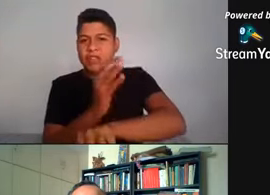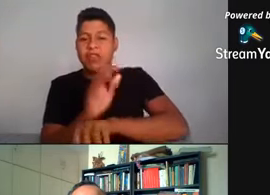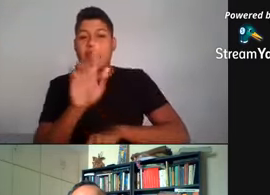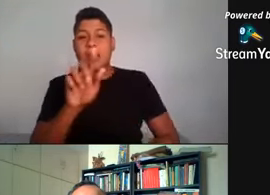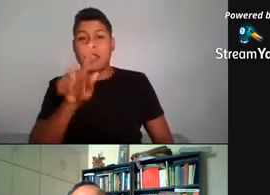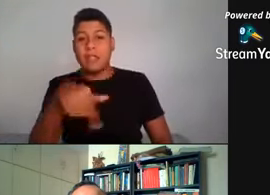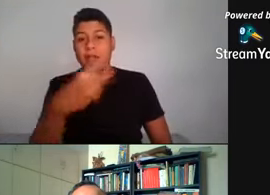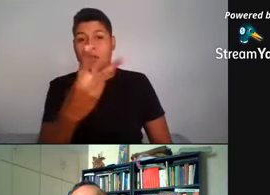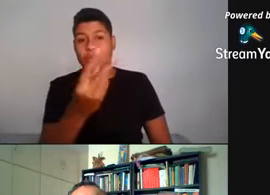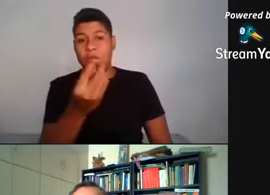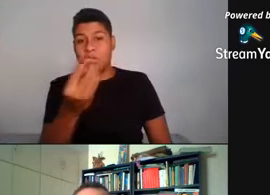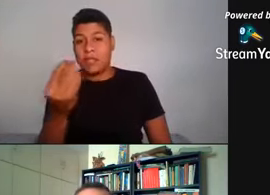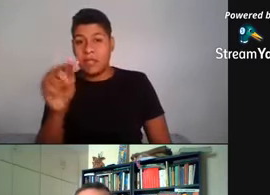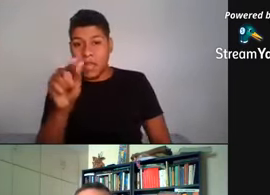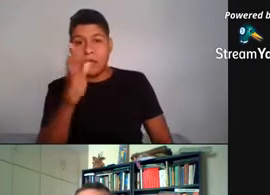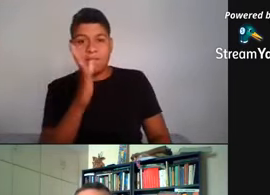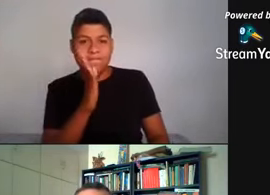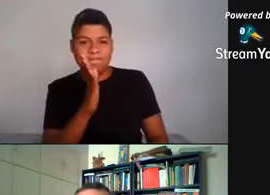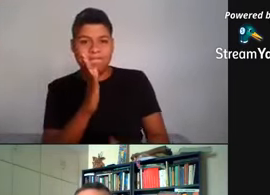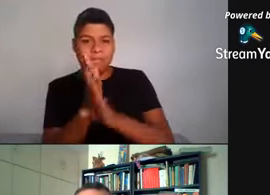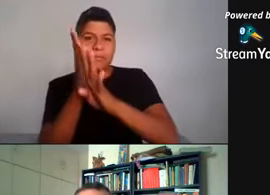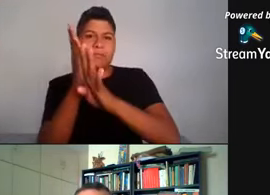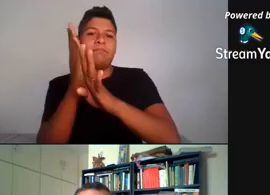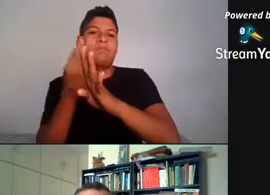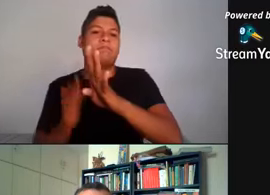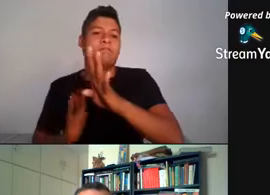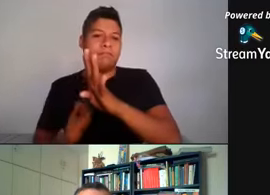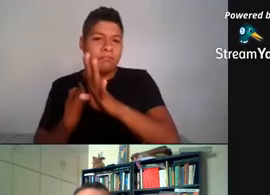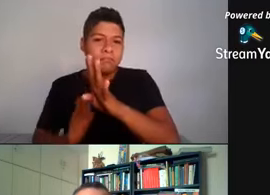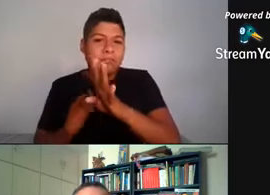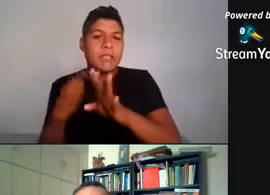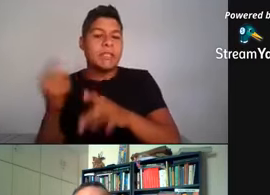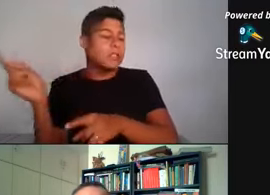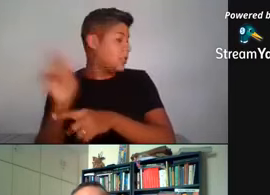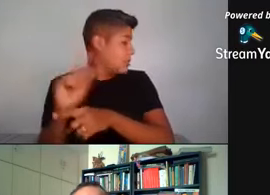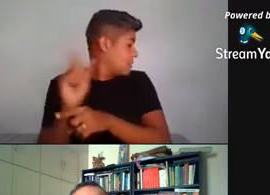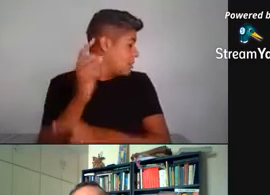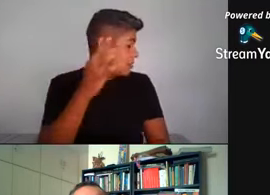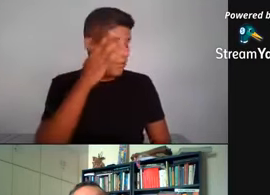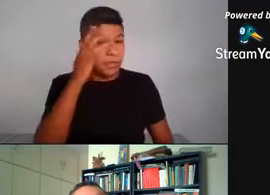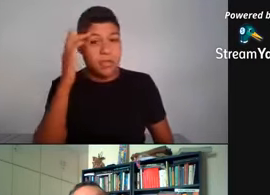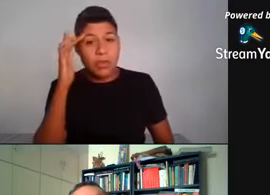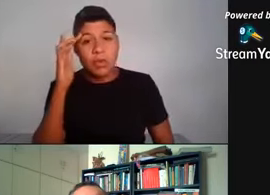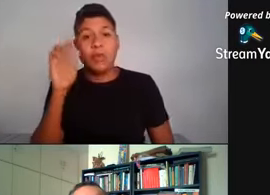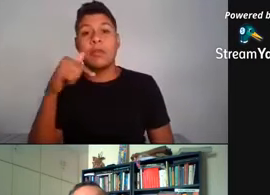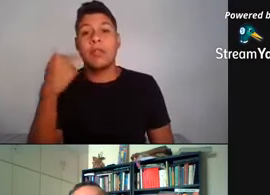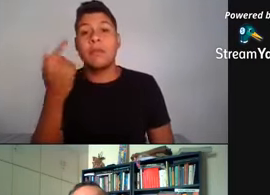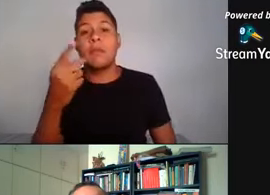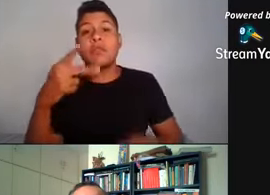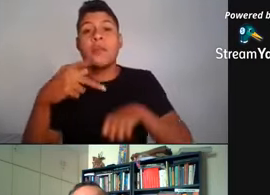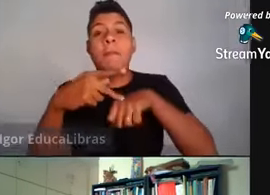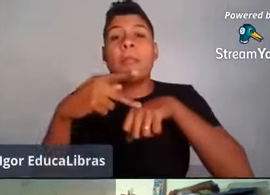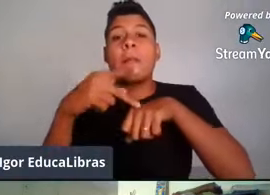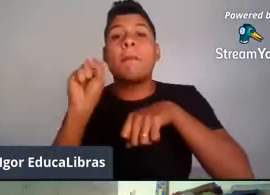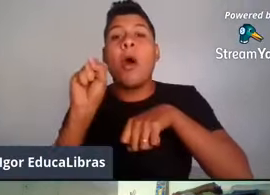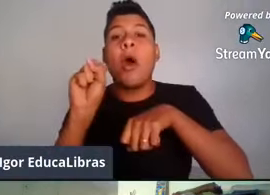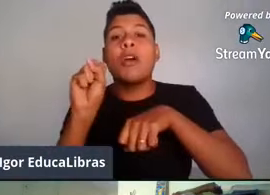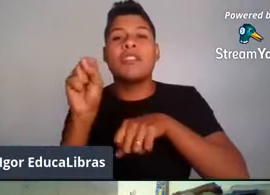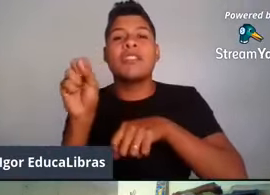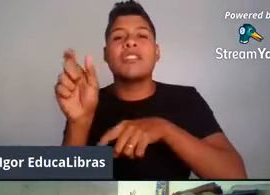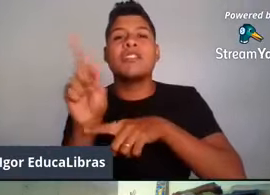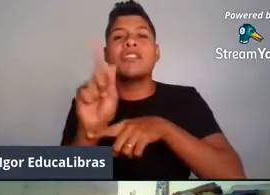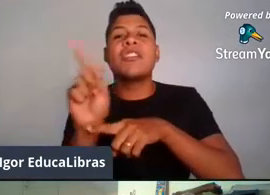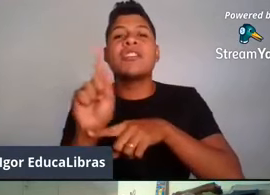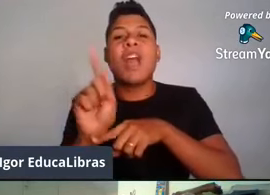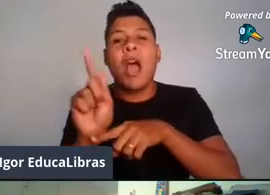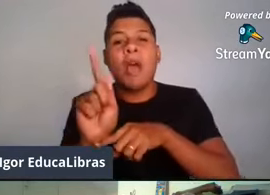como eu disse, eu me achei nessa área, fiz gestão de pessoas, depois fiz pós em gestão pública, e se